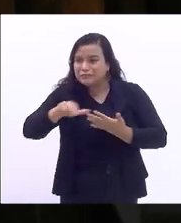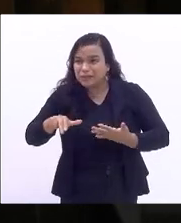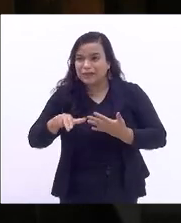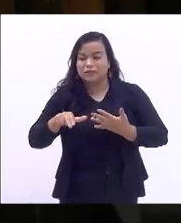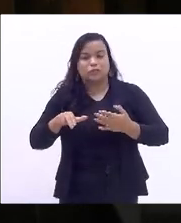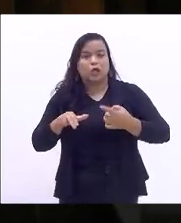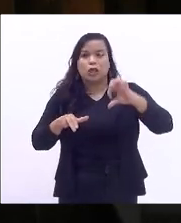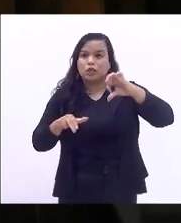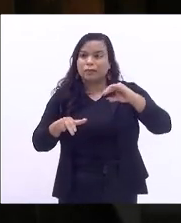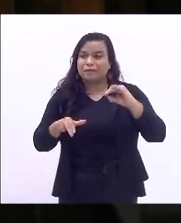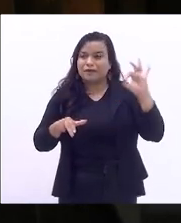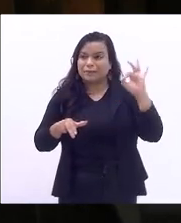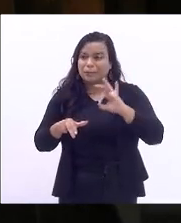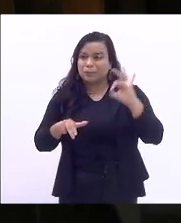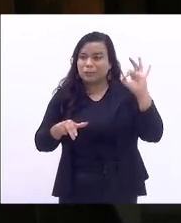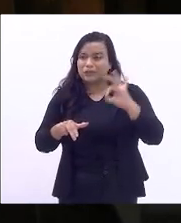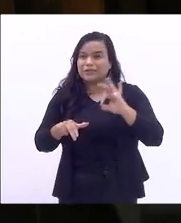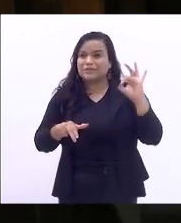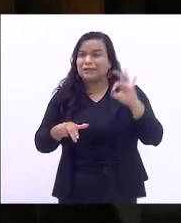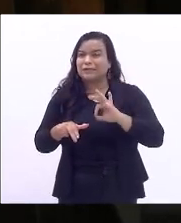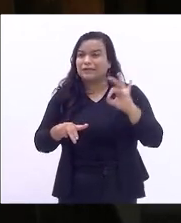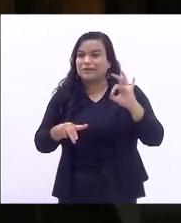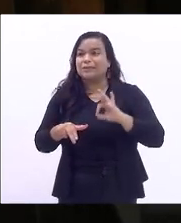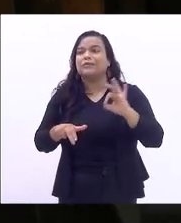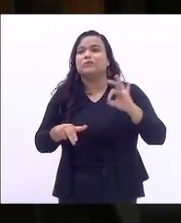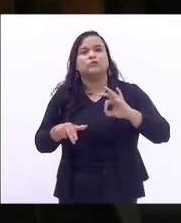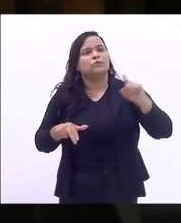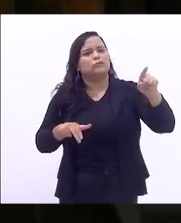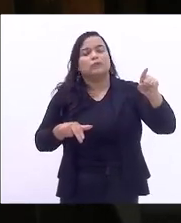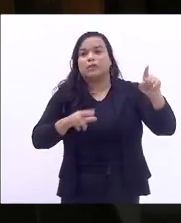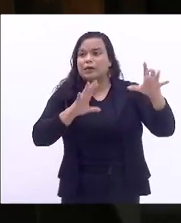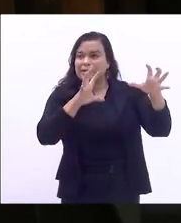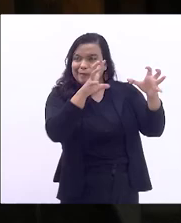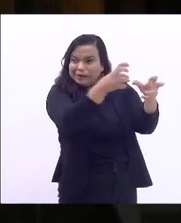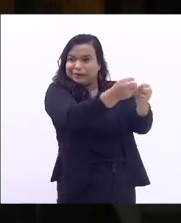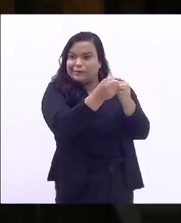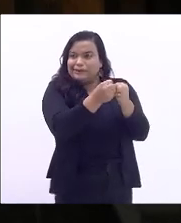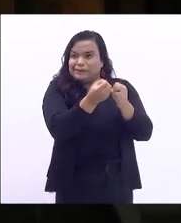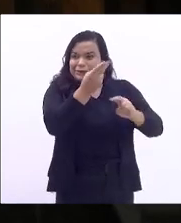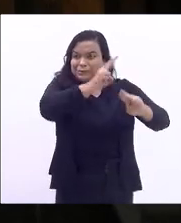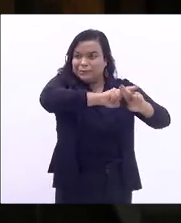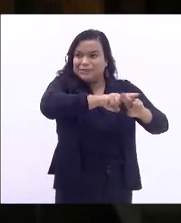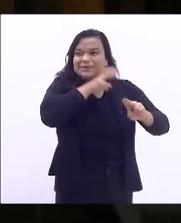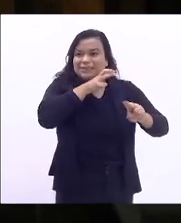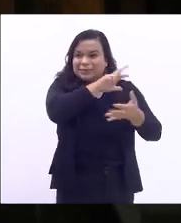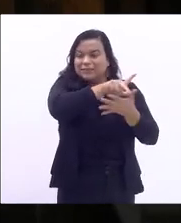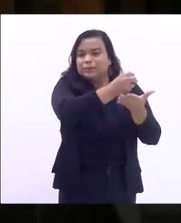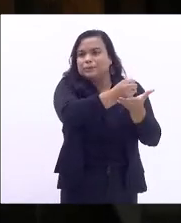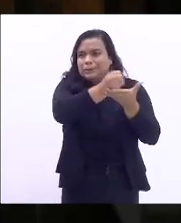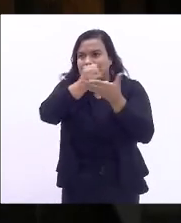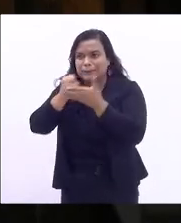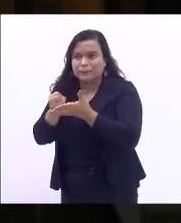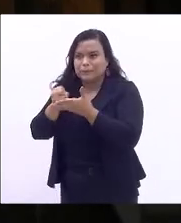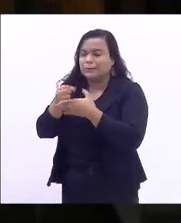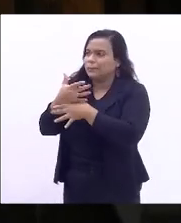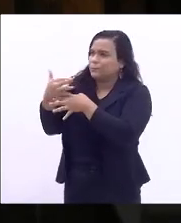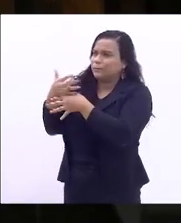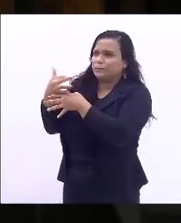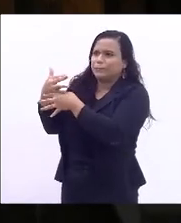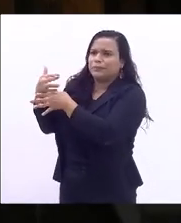noventa porcento dos meses dos mesmos nos Transportes da região Amazônica por centros